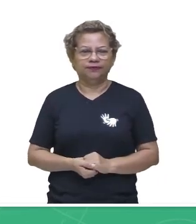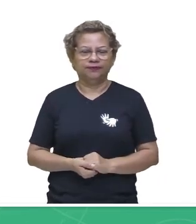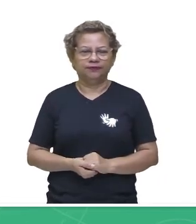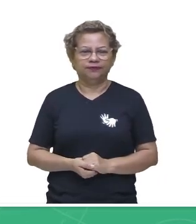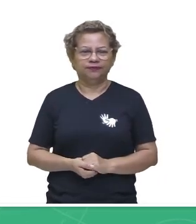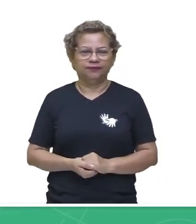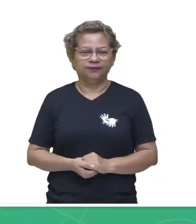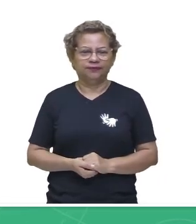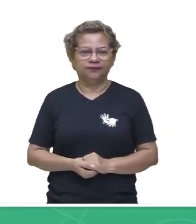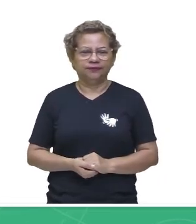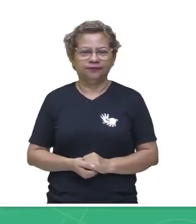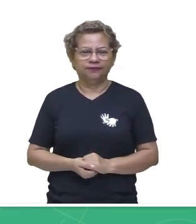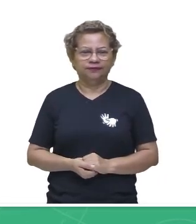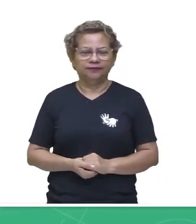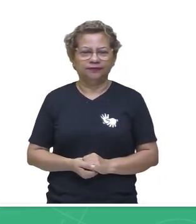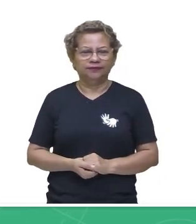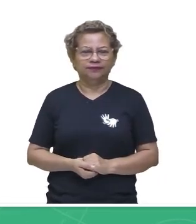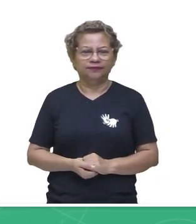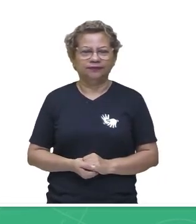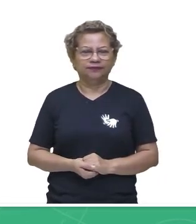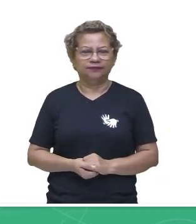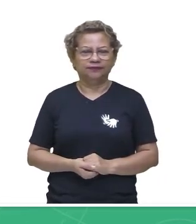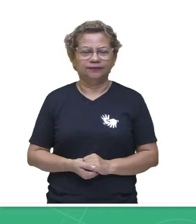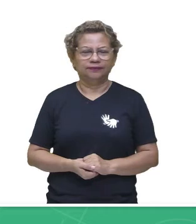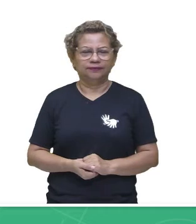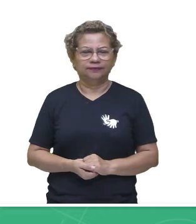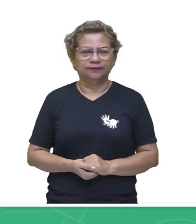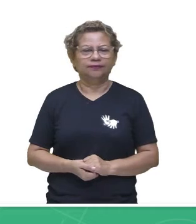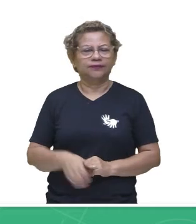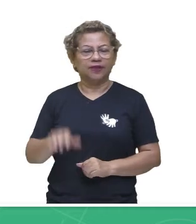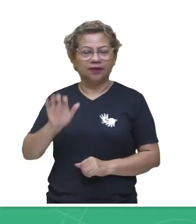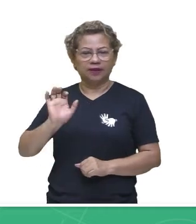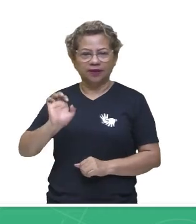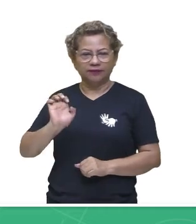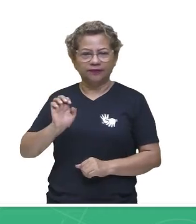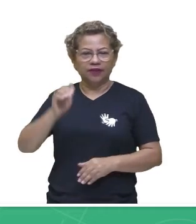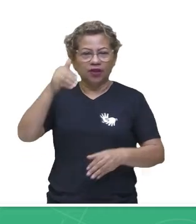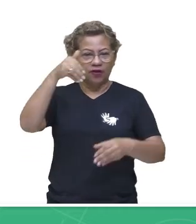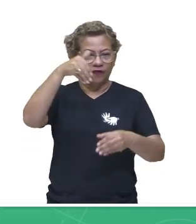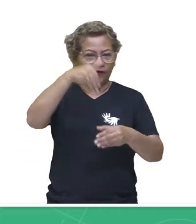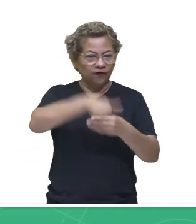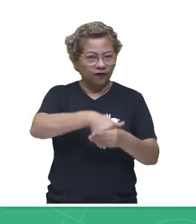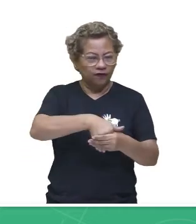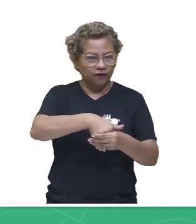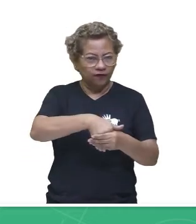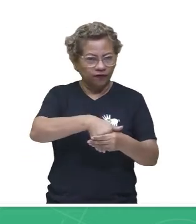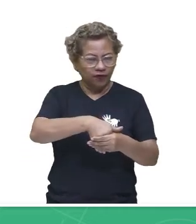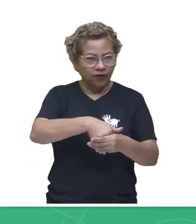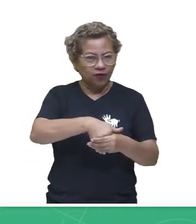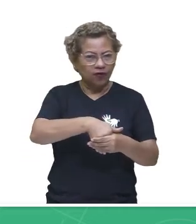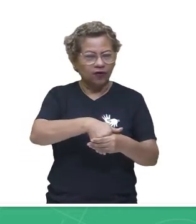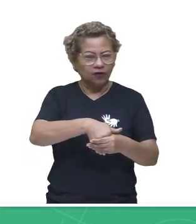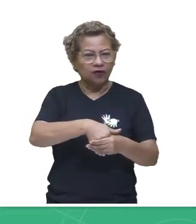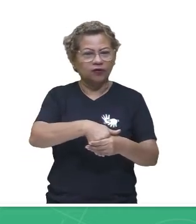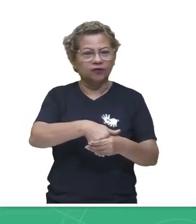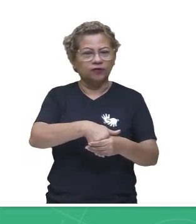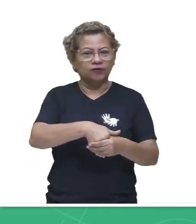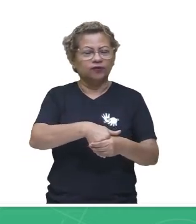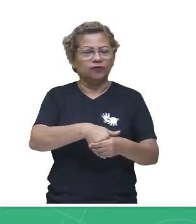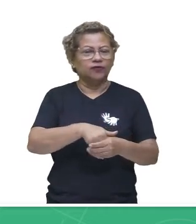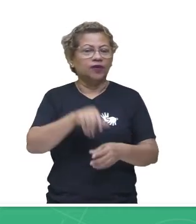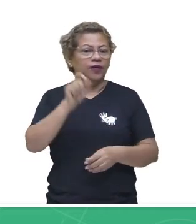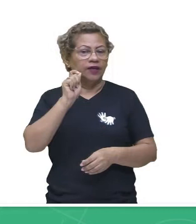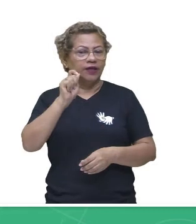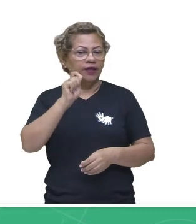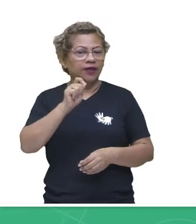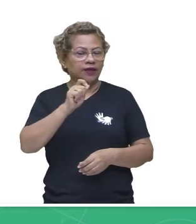Tá? E aí eu vou ter letra E, voto censitário baseado na renda dos